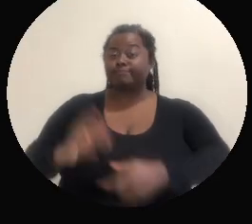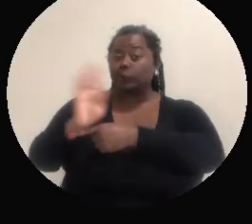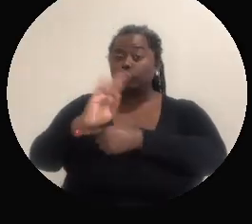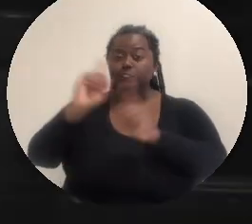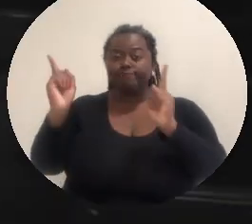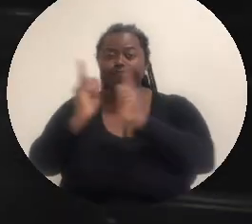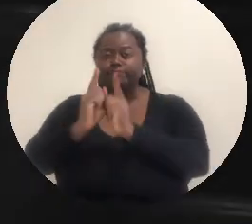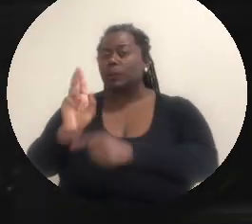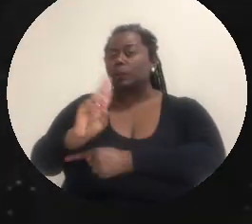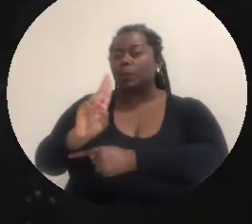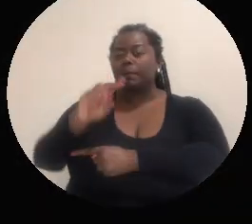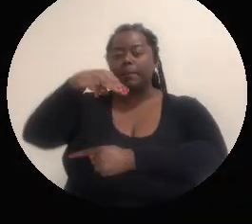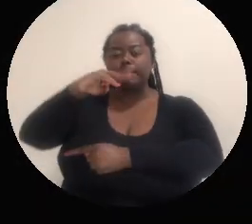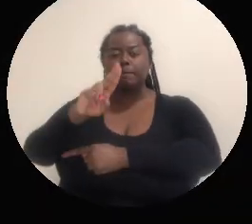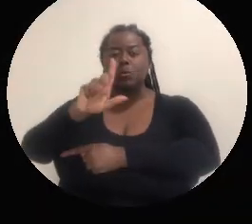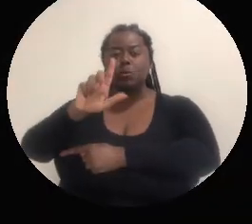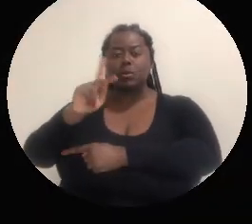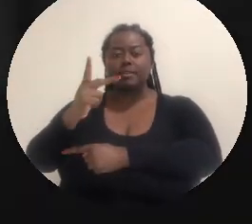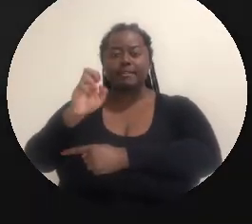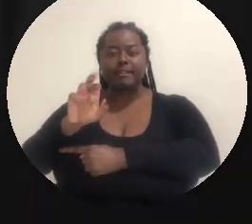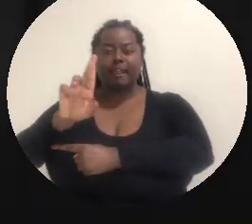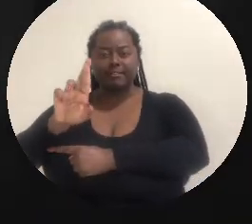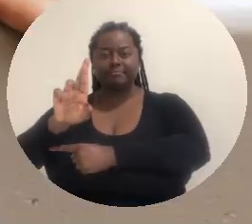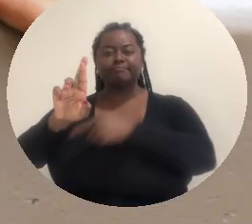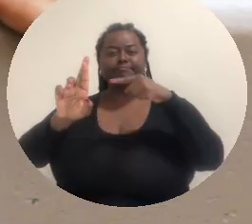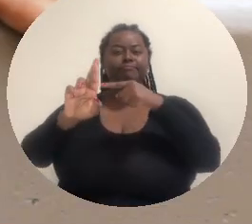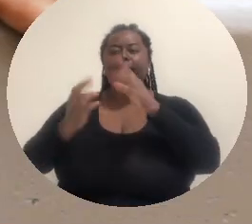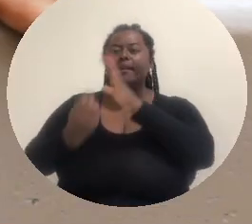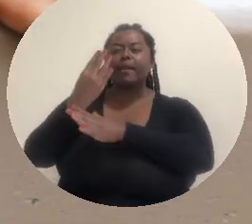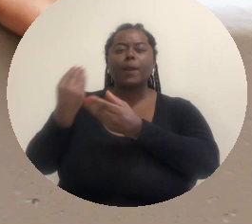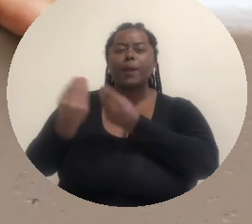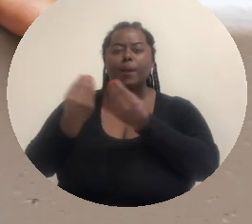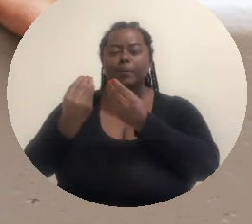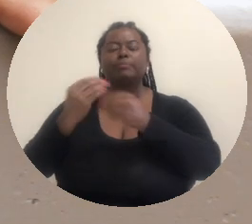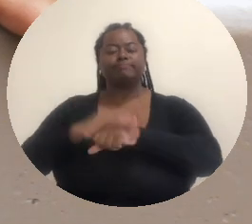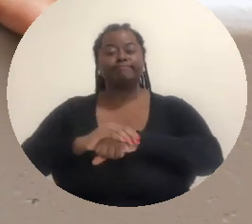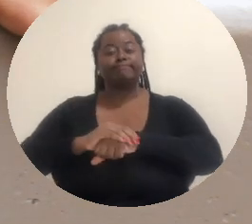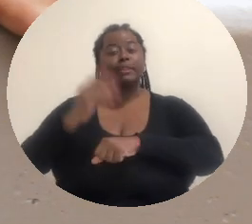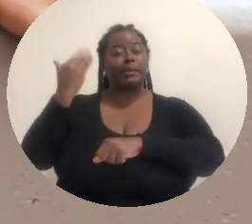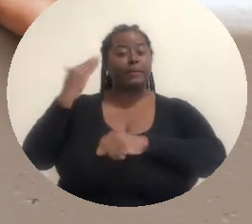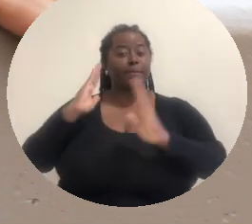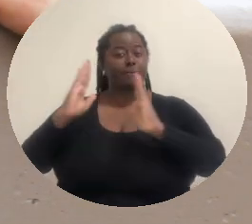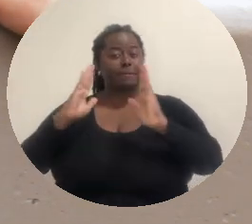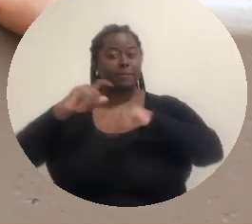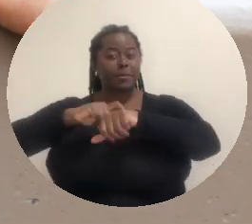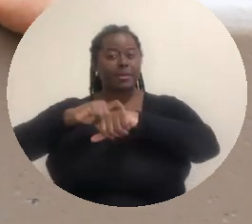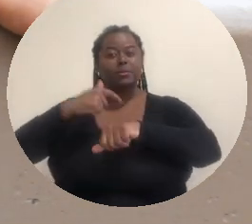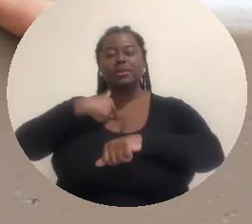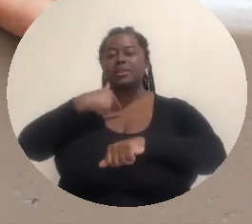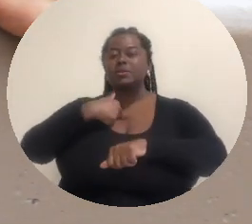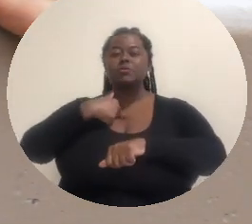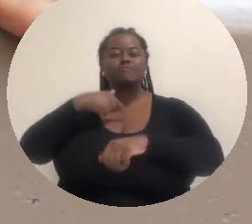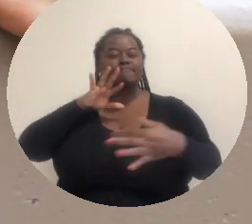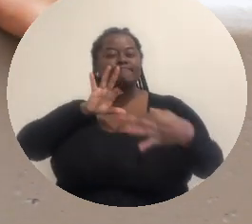Bom, o Curta Mulher, ele nasceu de uma fase que eu tava muito